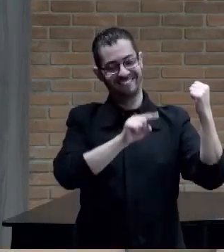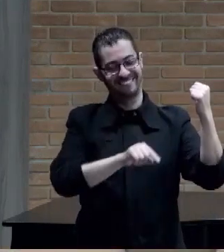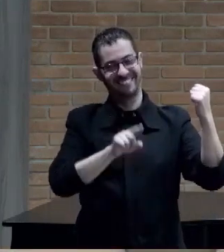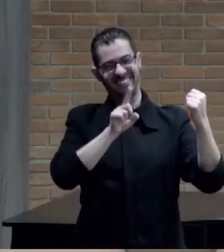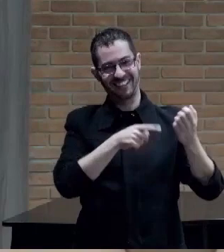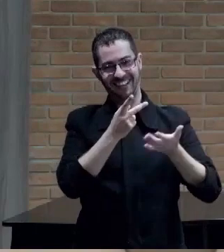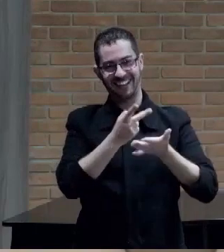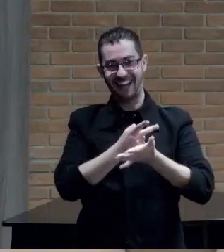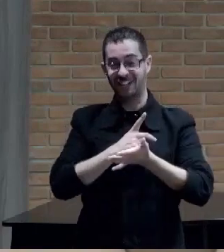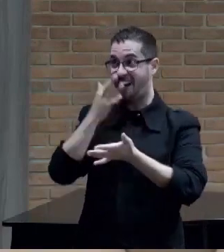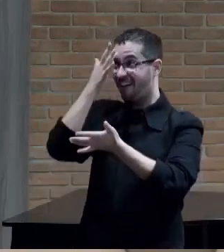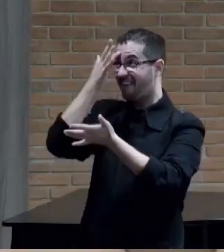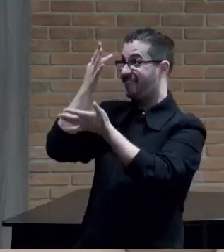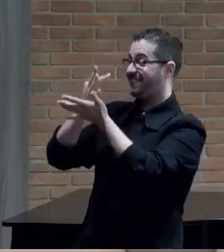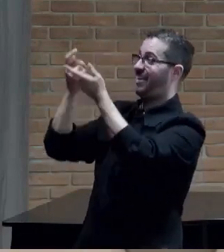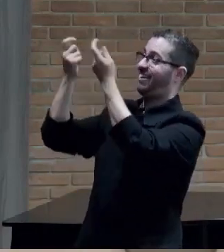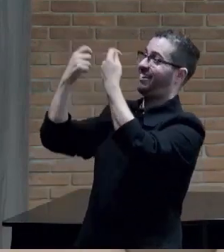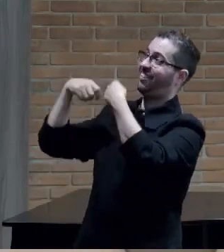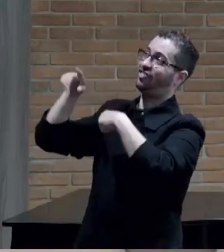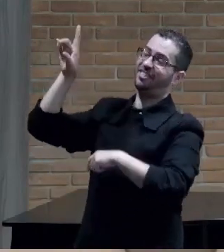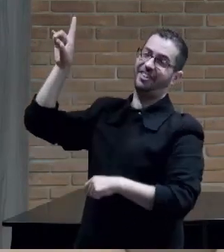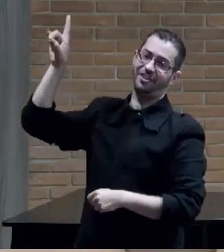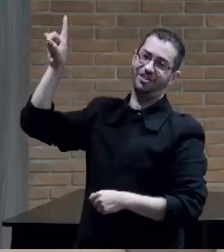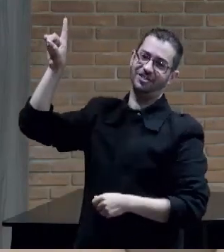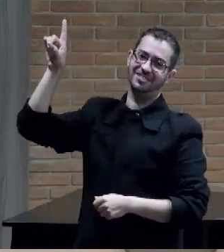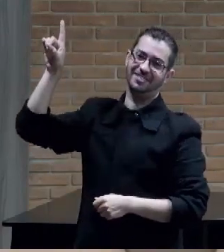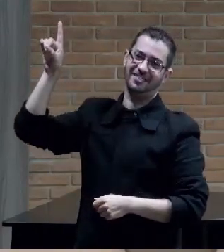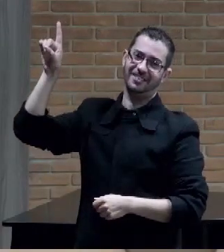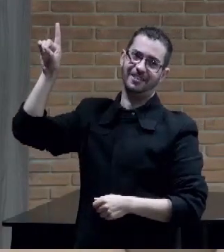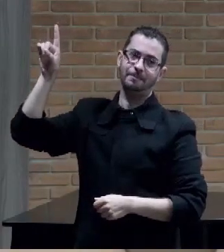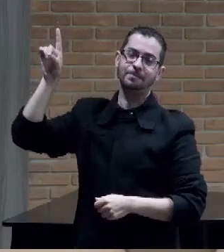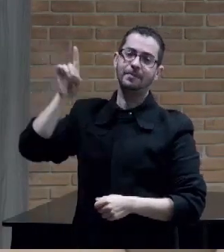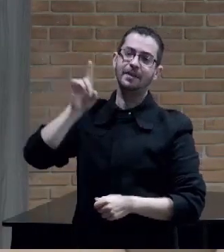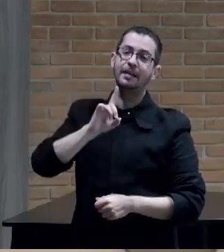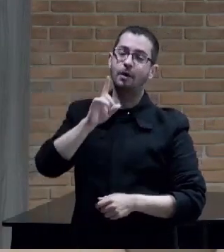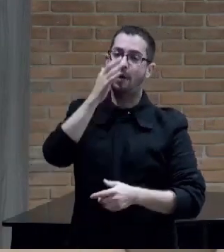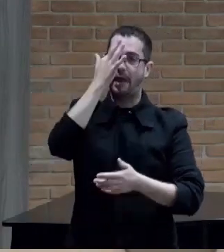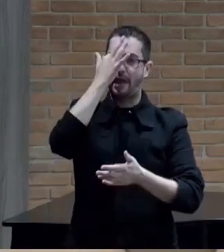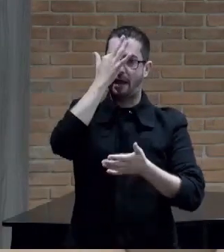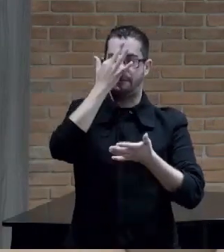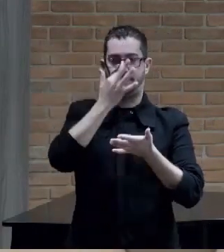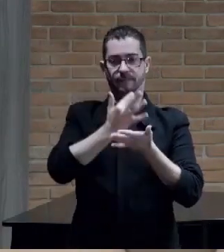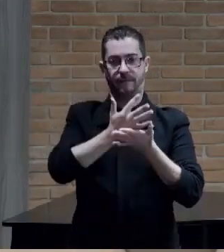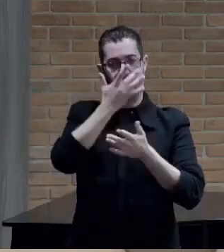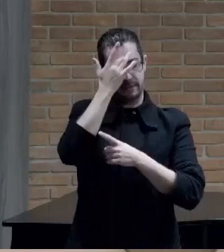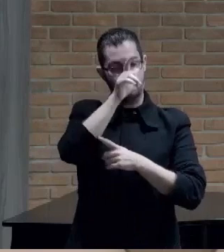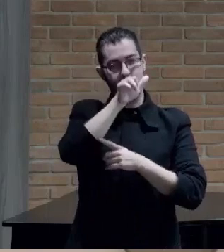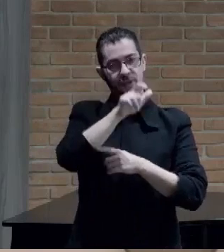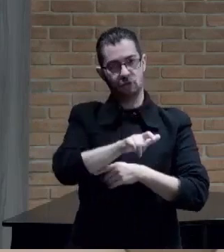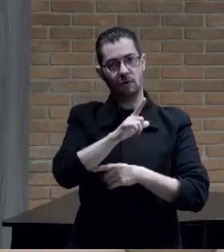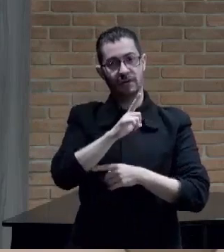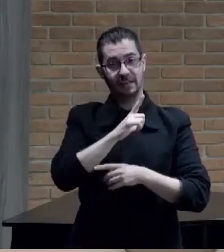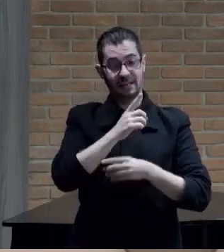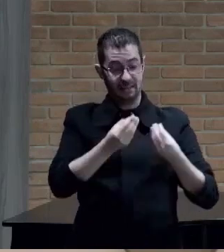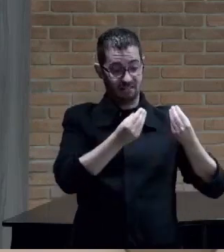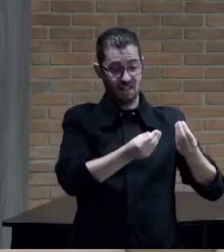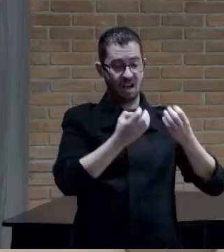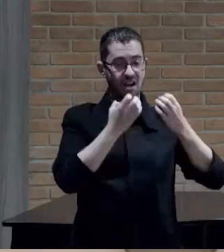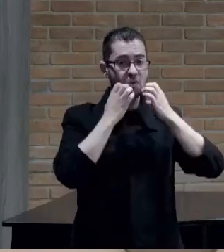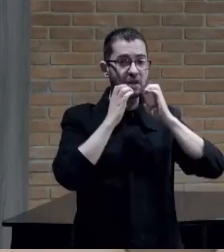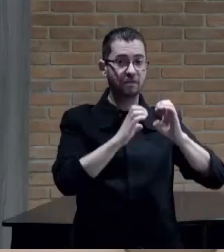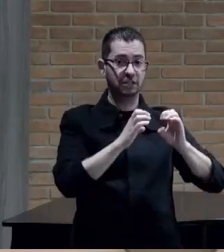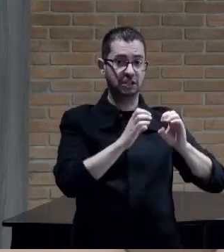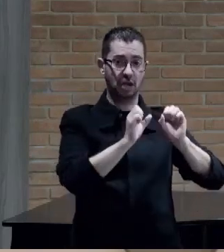Evangelho seu poder. Prestem bem atenção. Não é a fé do homem que dá ao Evangelho